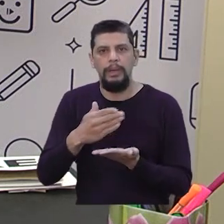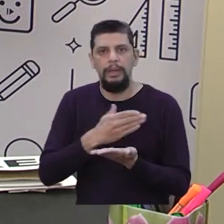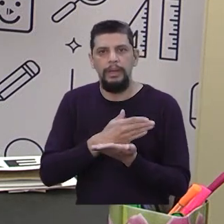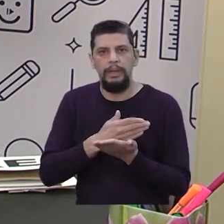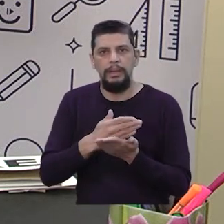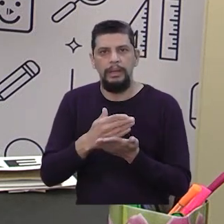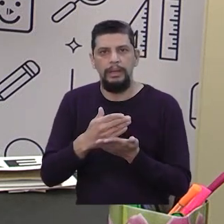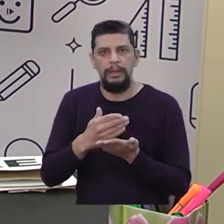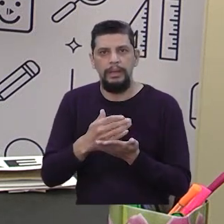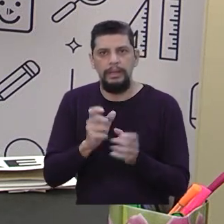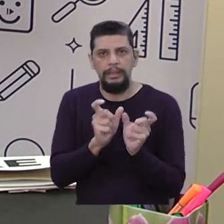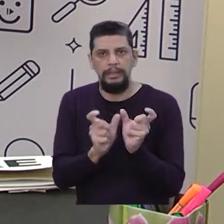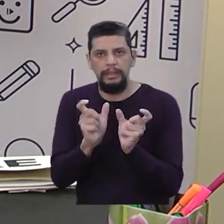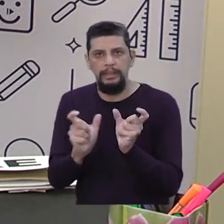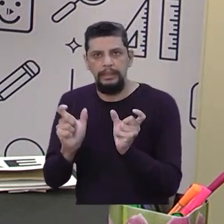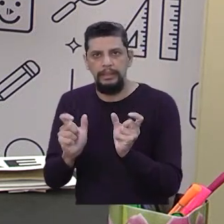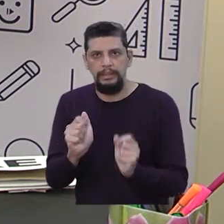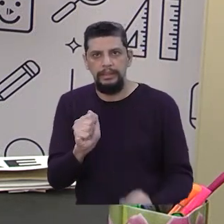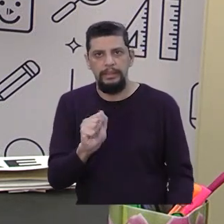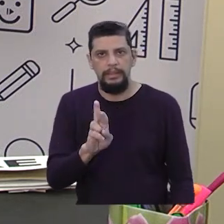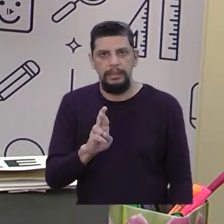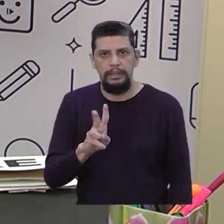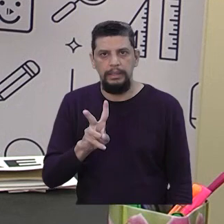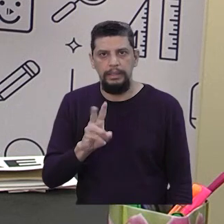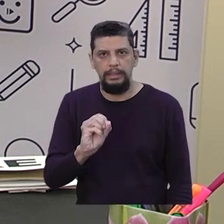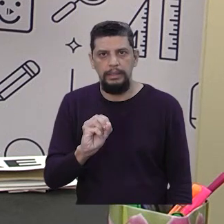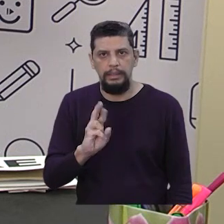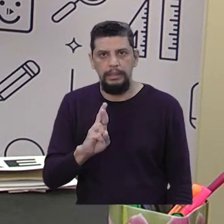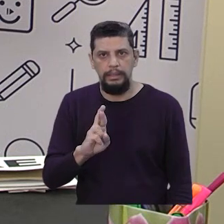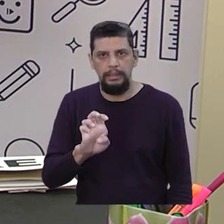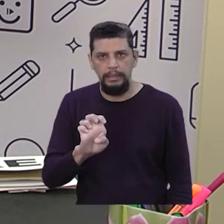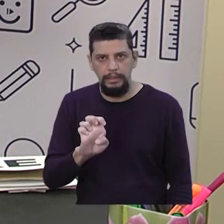a sílaba da árvore. Qual era a sílaba da árvore? Ar.